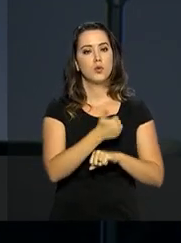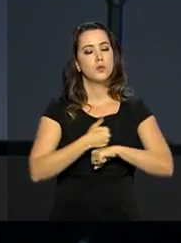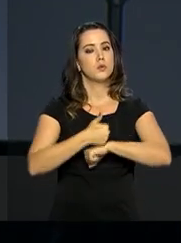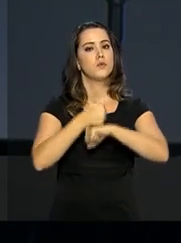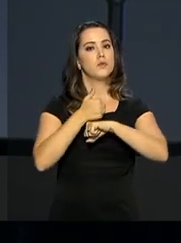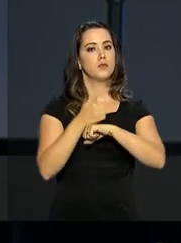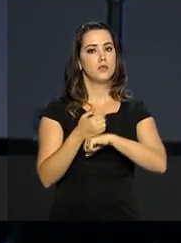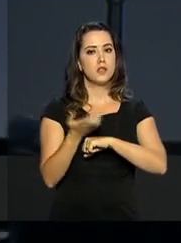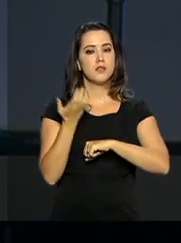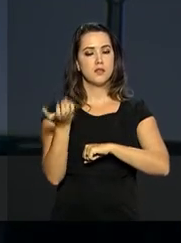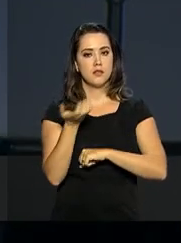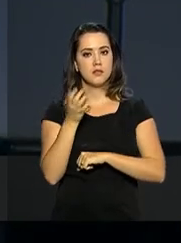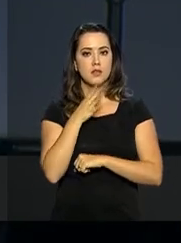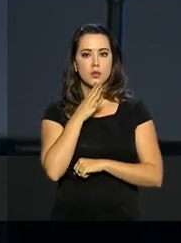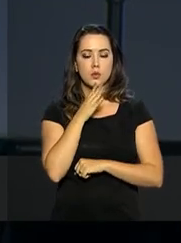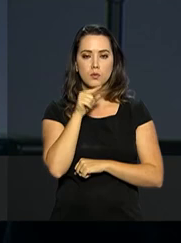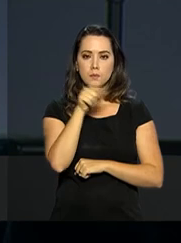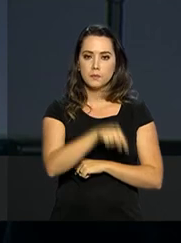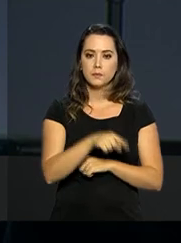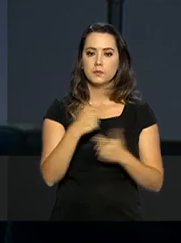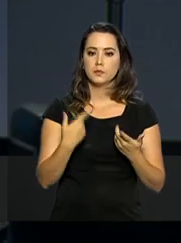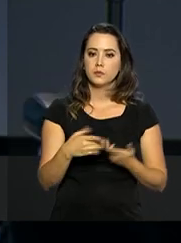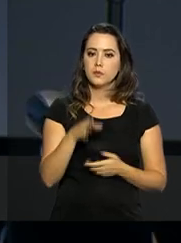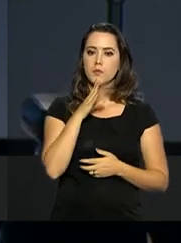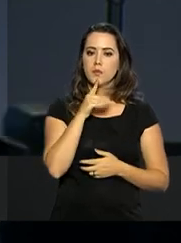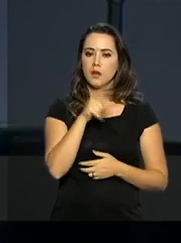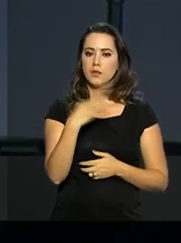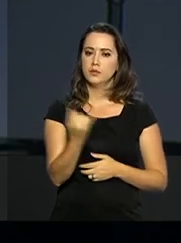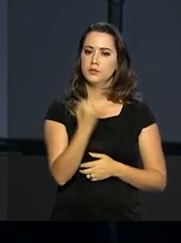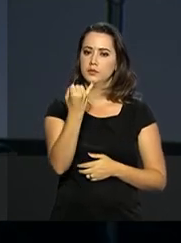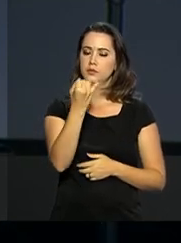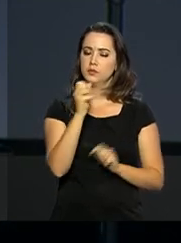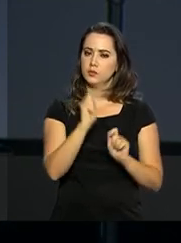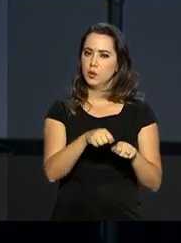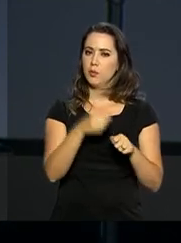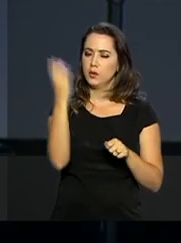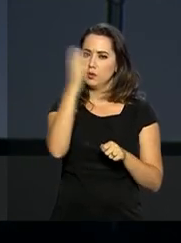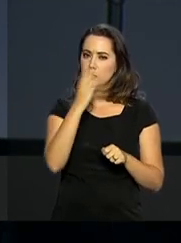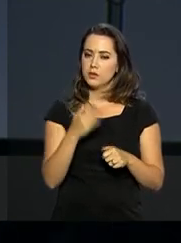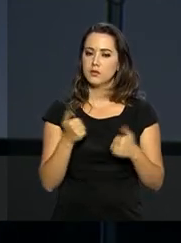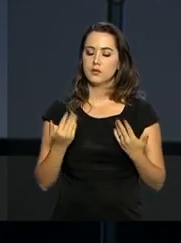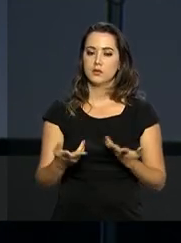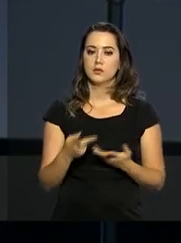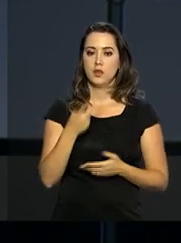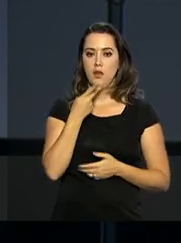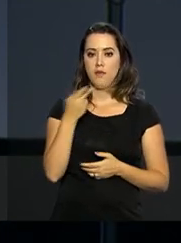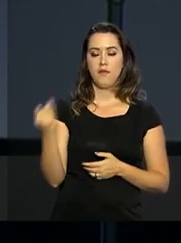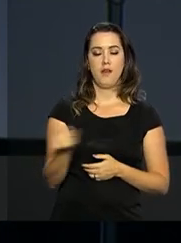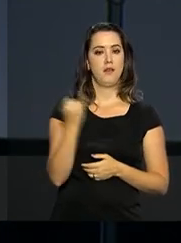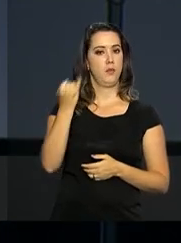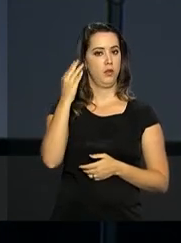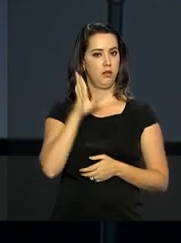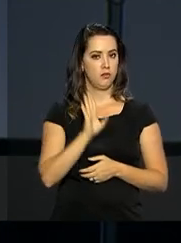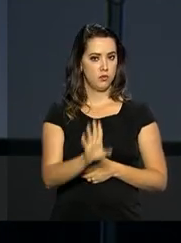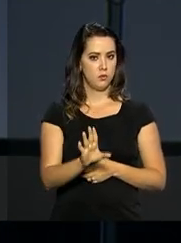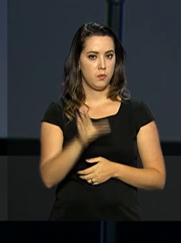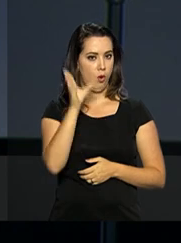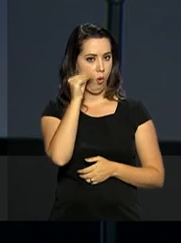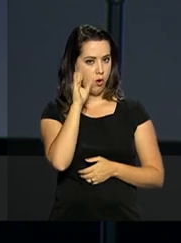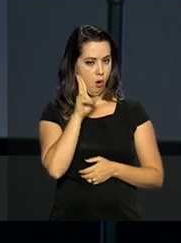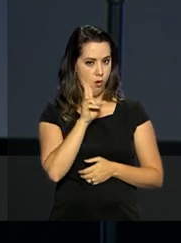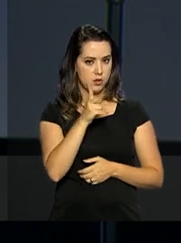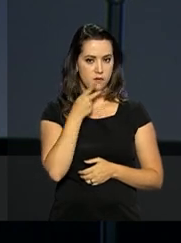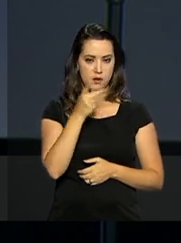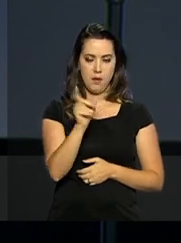profissionais que conhecem e reconhecem o potencial do Brasil. Aliás, eu registro uma coisa curiosa. E aqui eu falo de